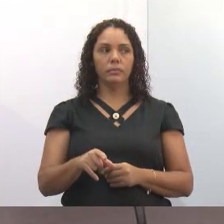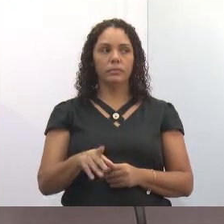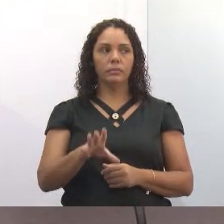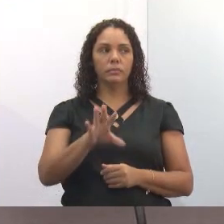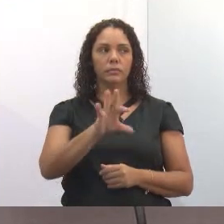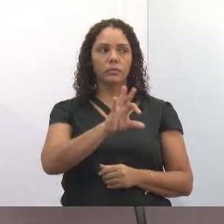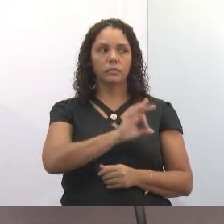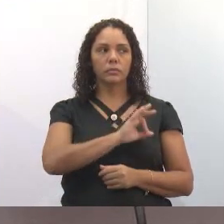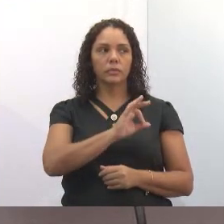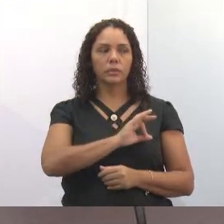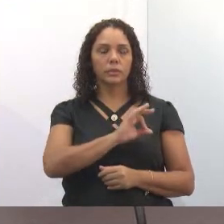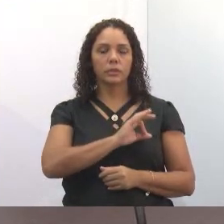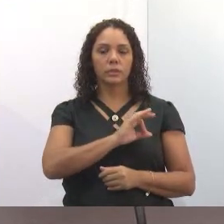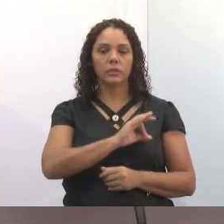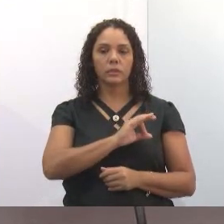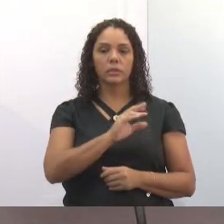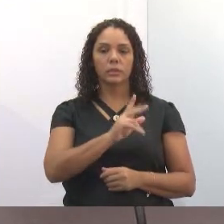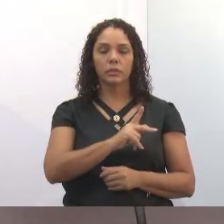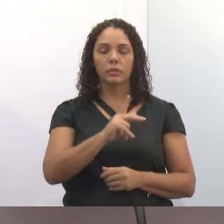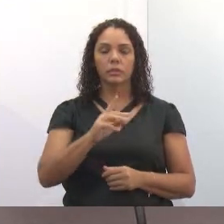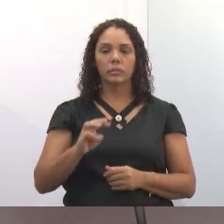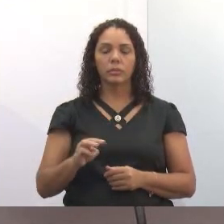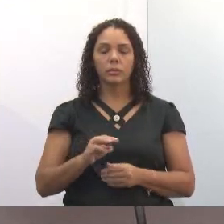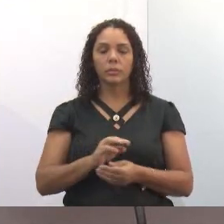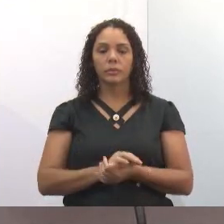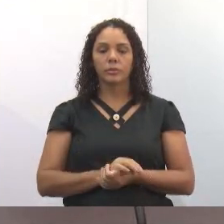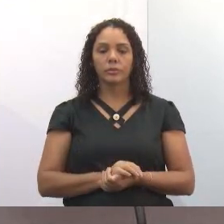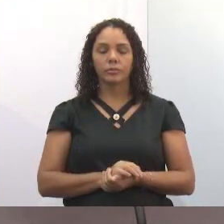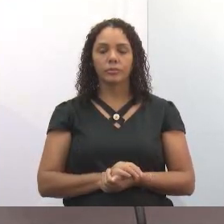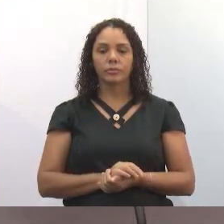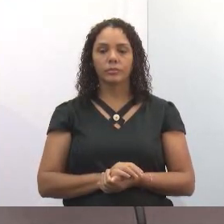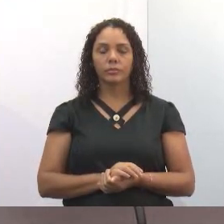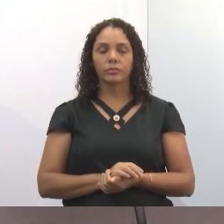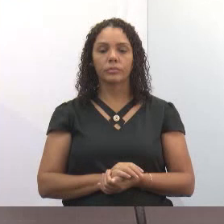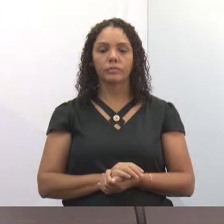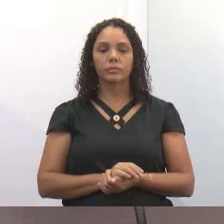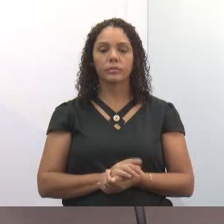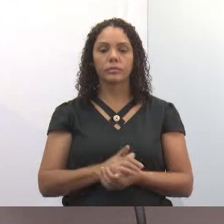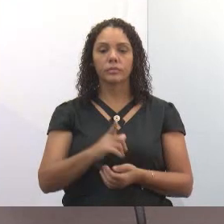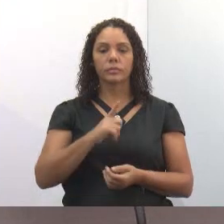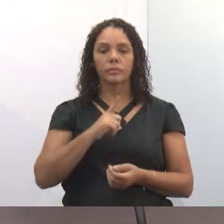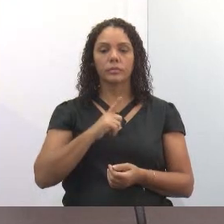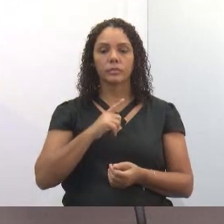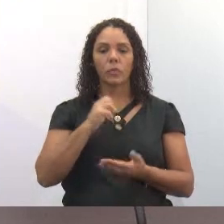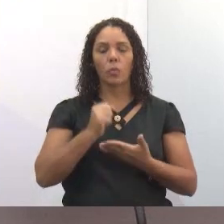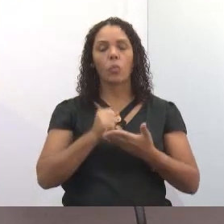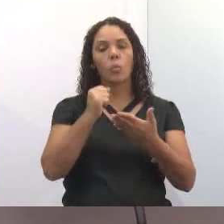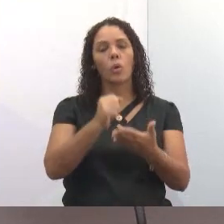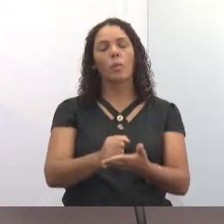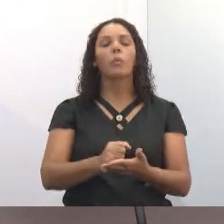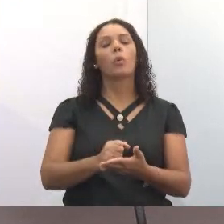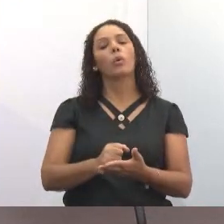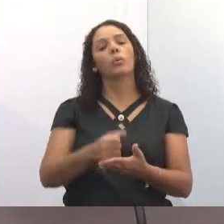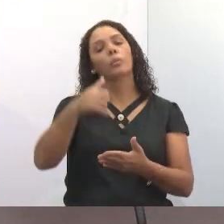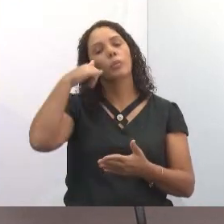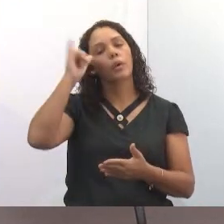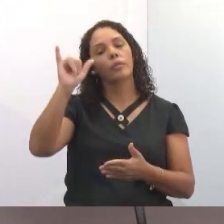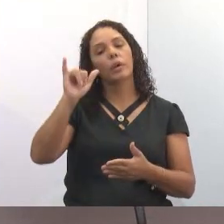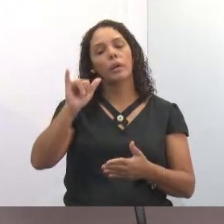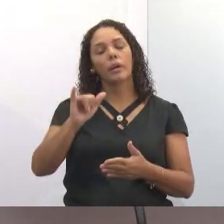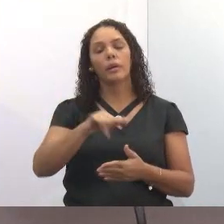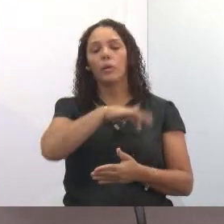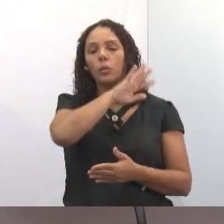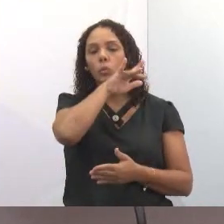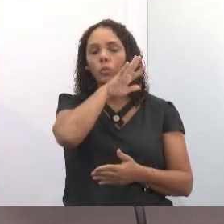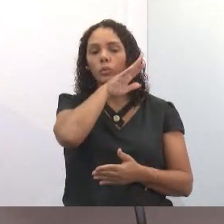apoio prévio à averiguação das denúncias de maus-tratos de animais? Se sim, quais os procedimentos específicos a serem adotados para assegurar